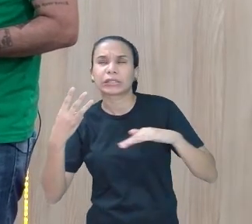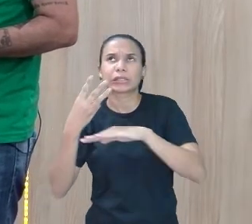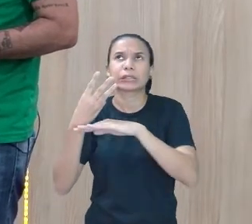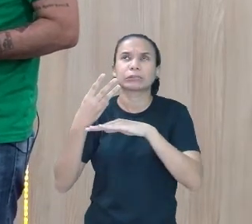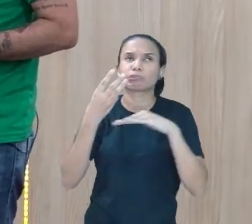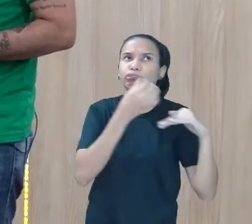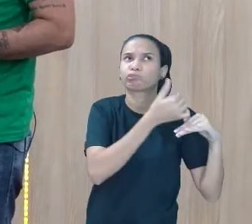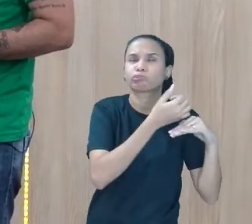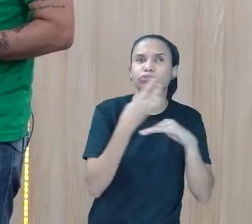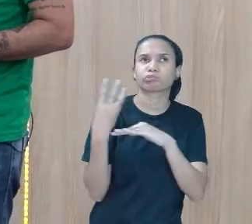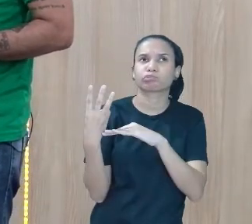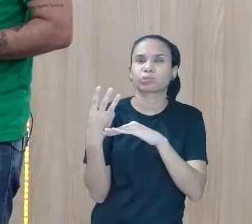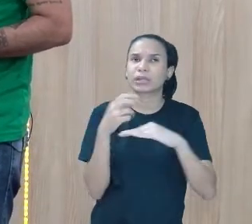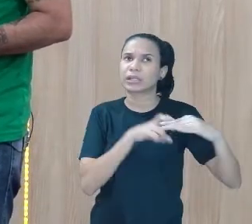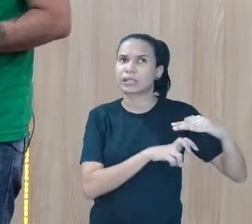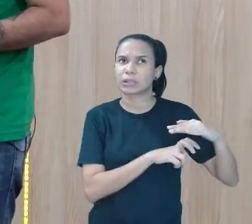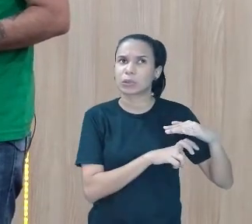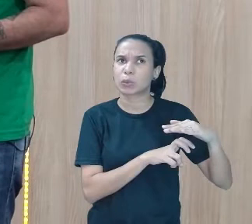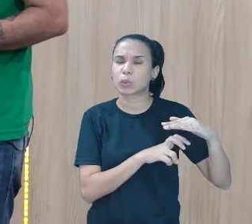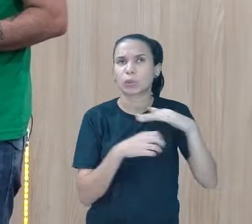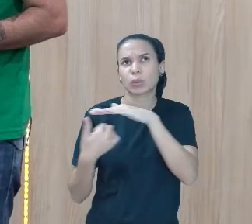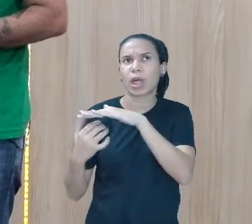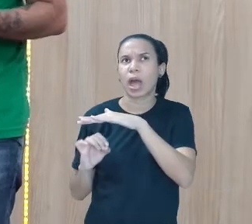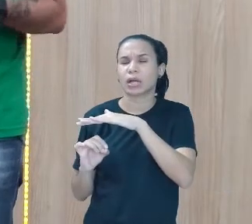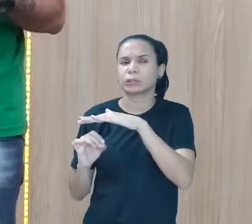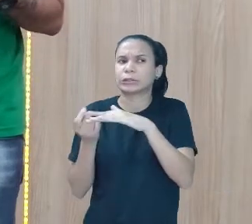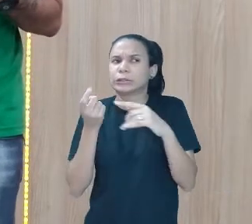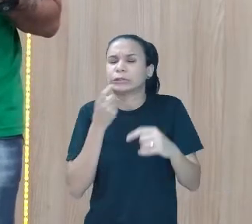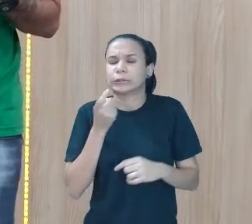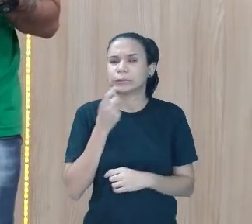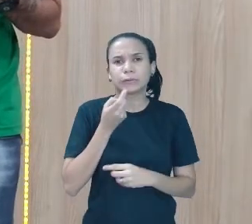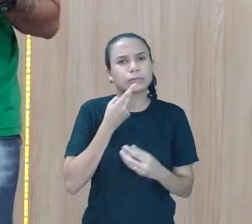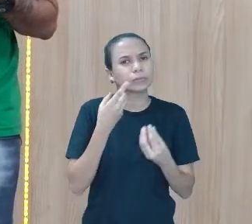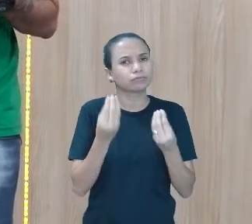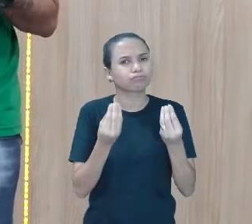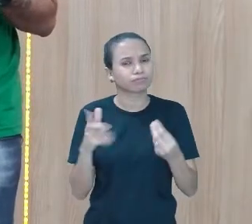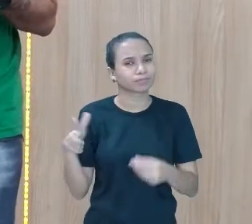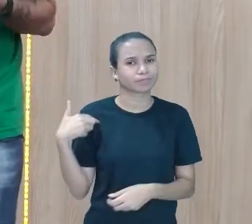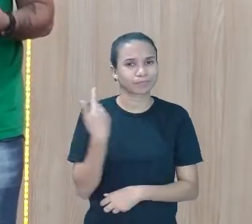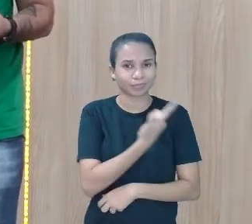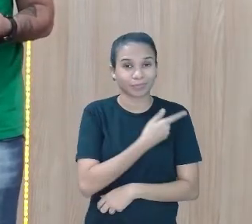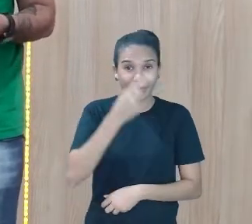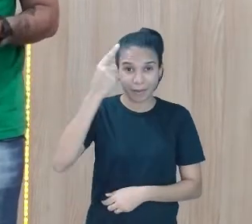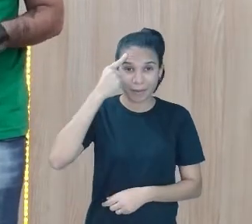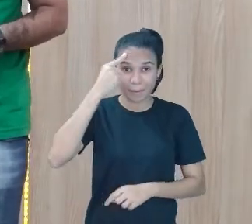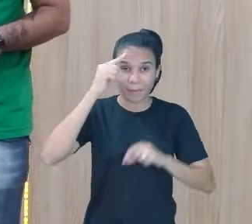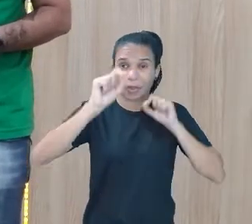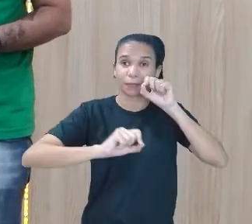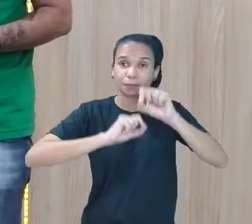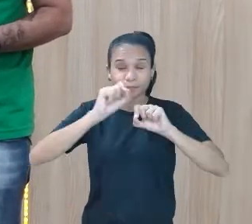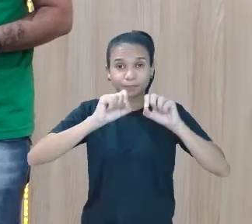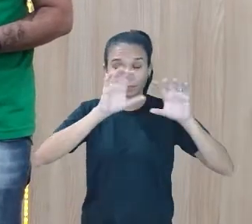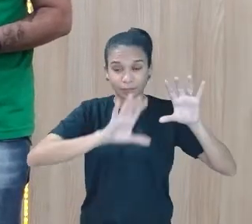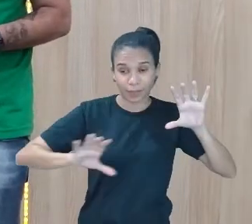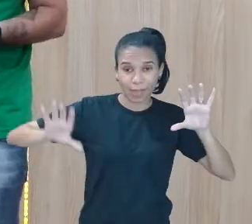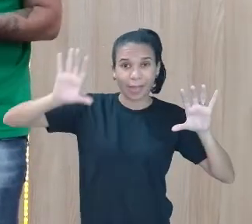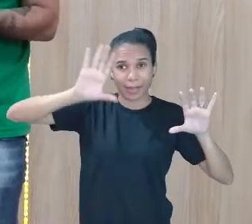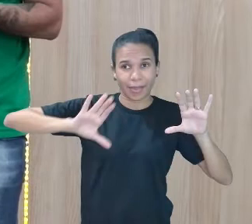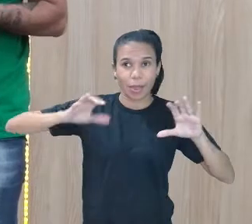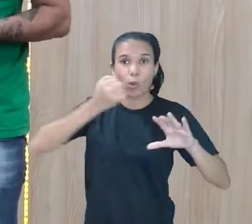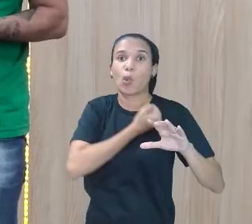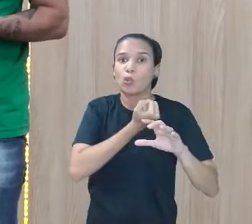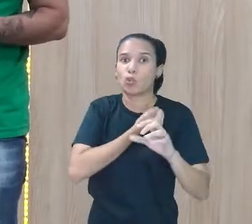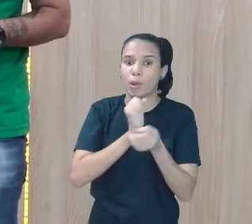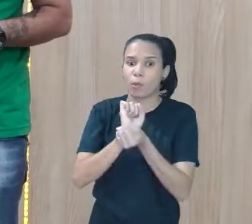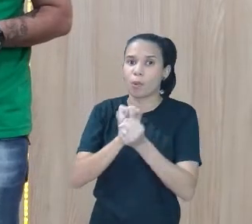cima com o número de cima. 5 é menor do que 10. Então, geralmente, a gente tende a pensar que aquela fração com